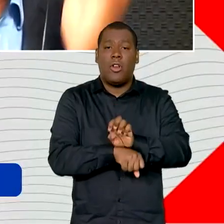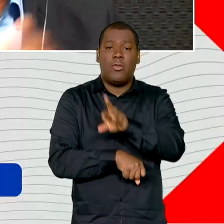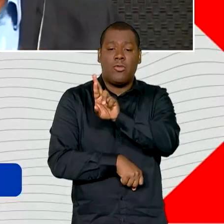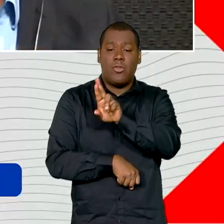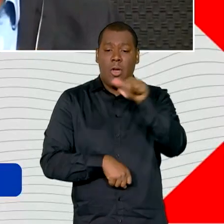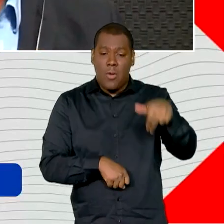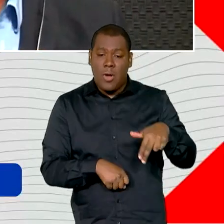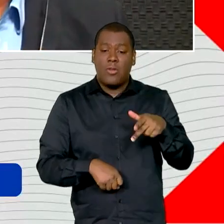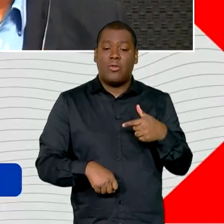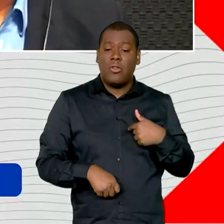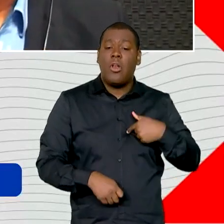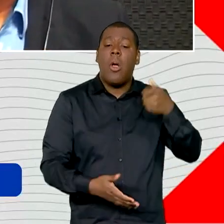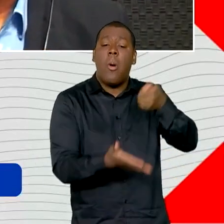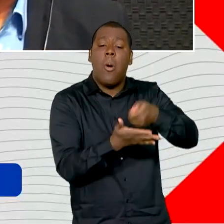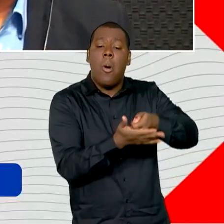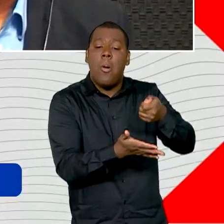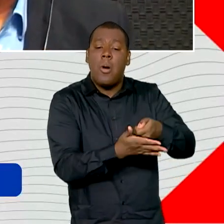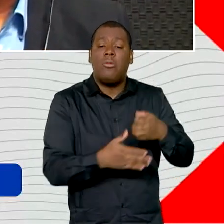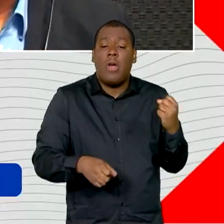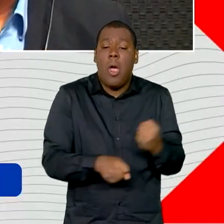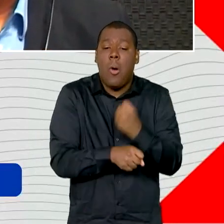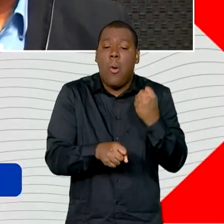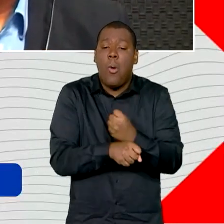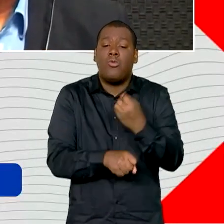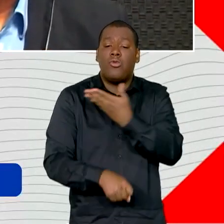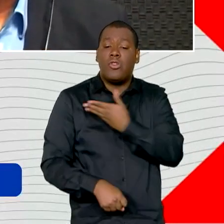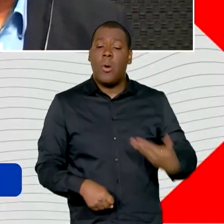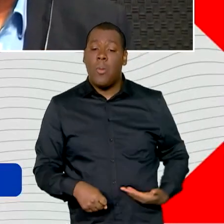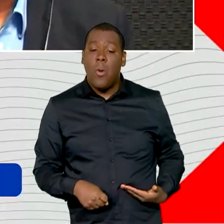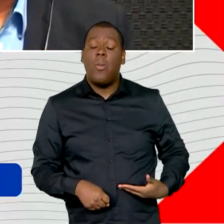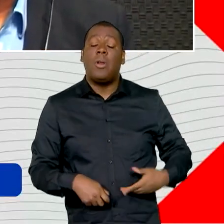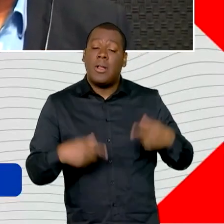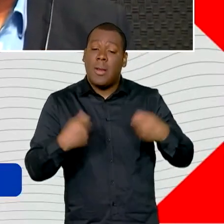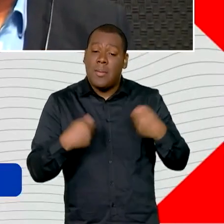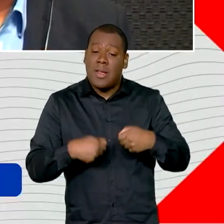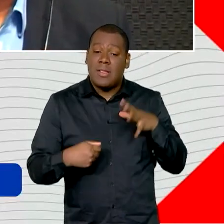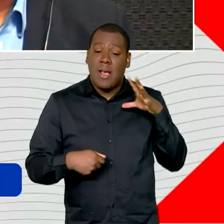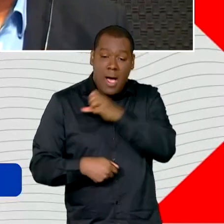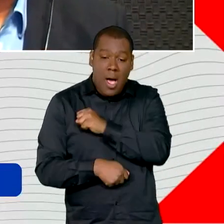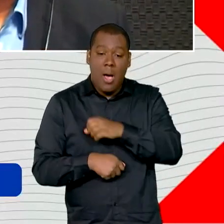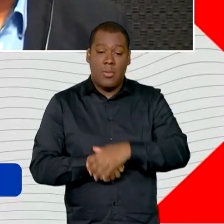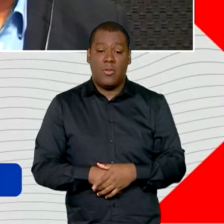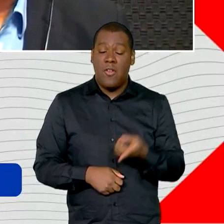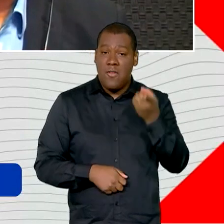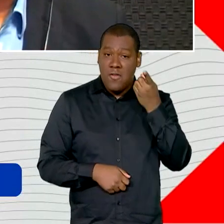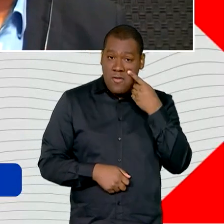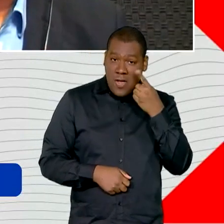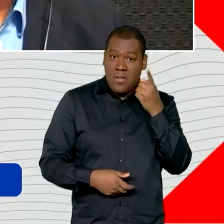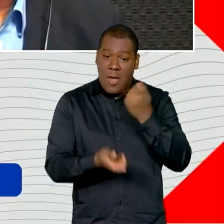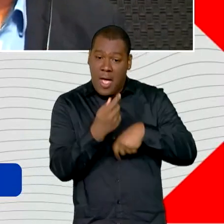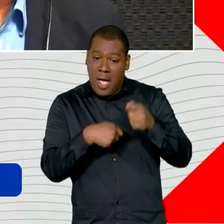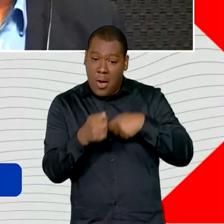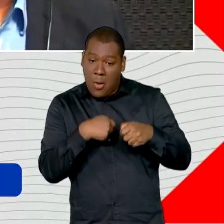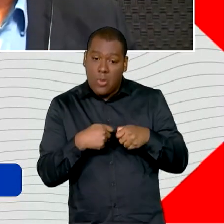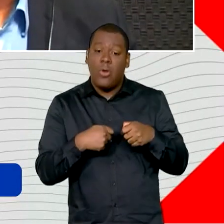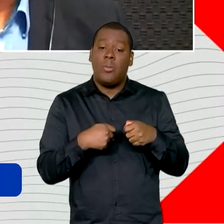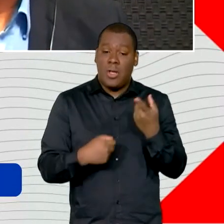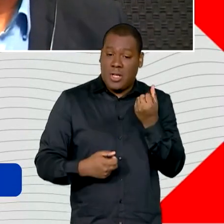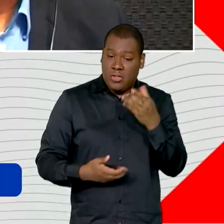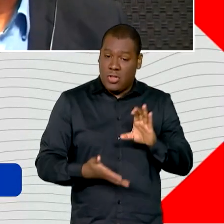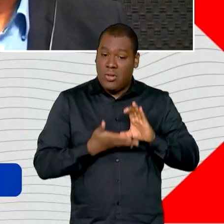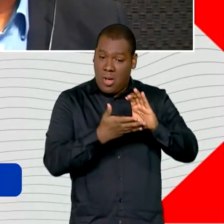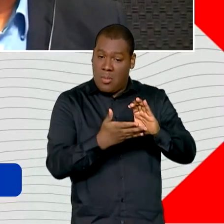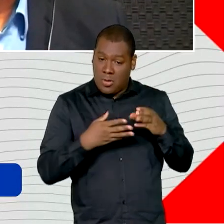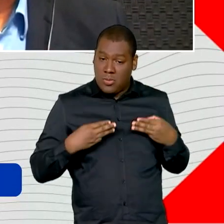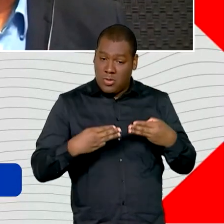portanto, esse monitoramento que a gente faz, checar de perto, ver com a Fazenda se repassou o dinheiro para o Ministério, se o Ministério já pagou em dias, porque é evidente,